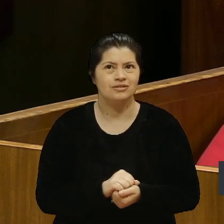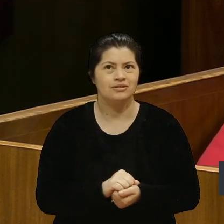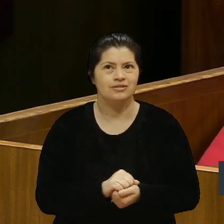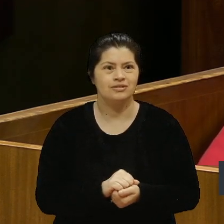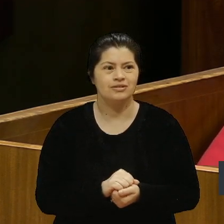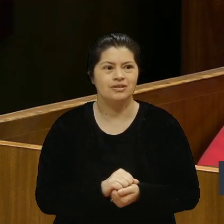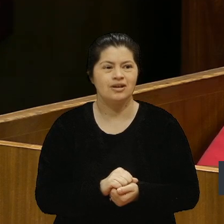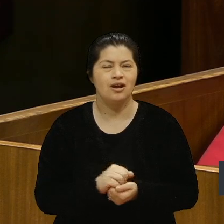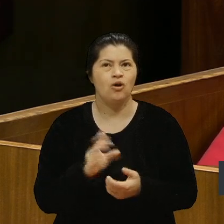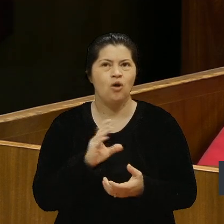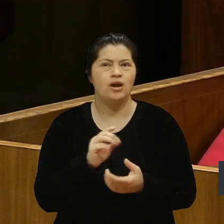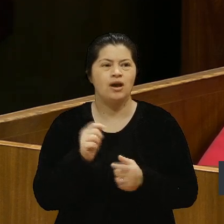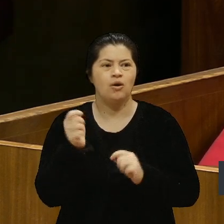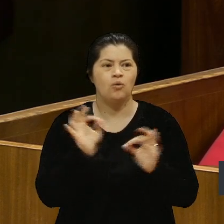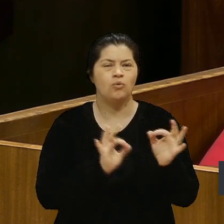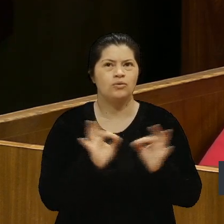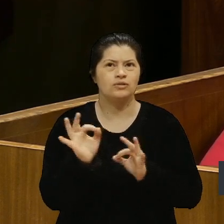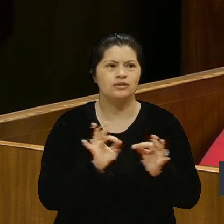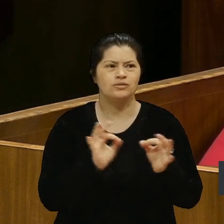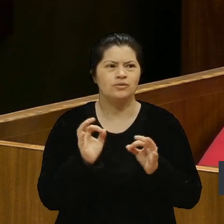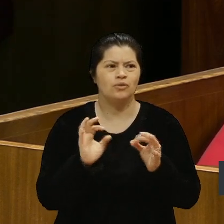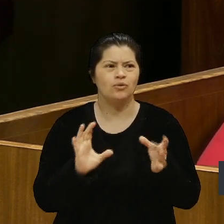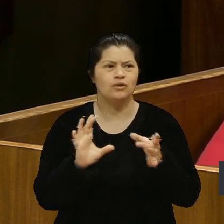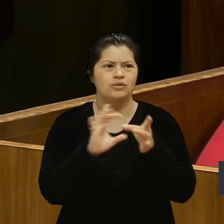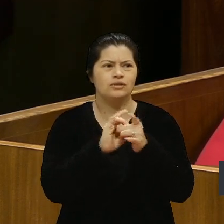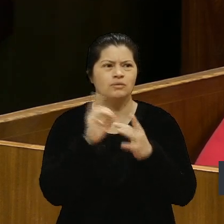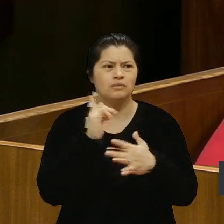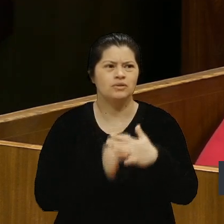da organização Conexão Imigrante.